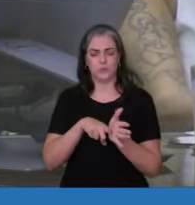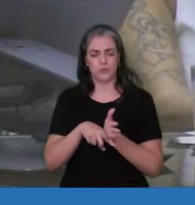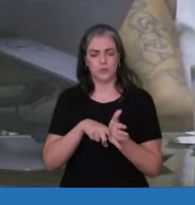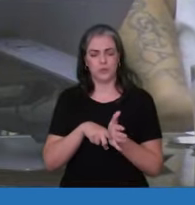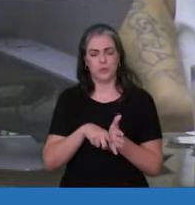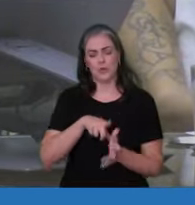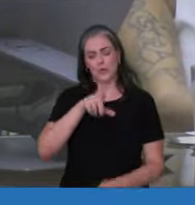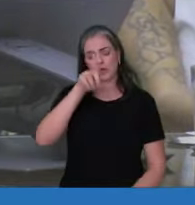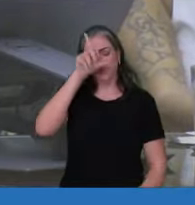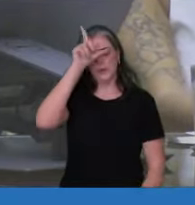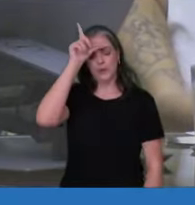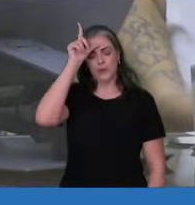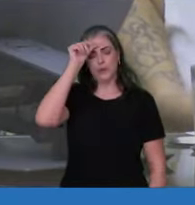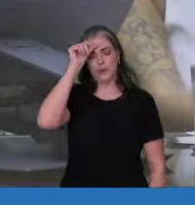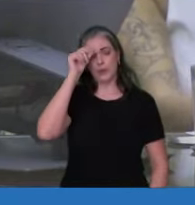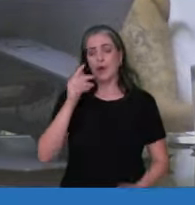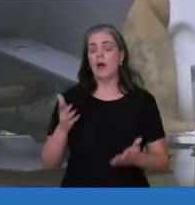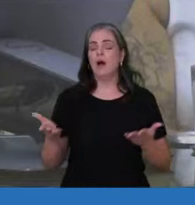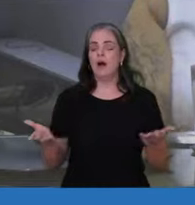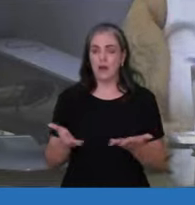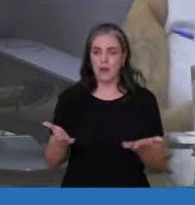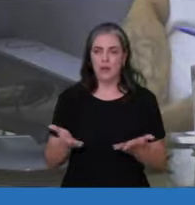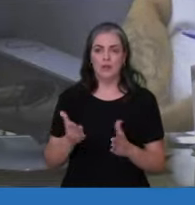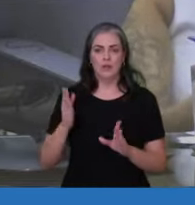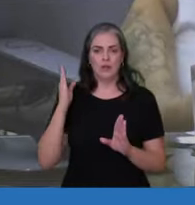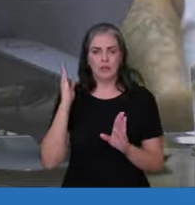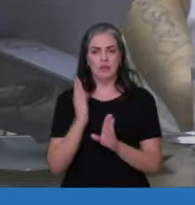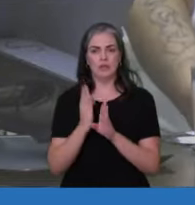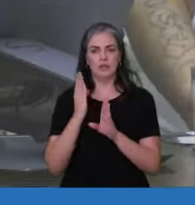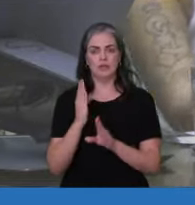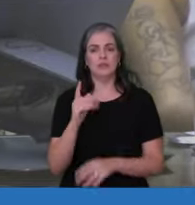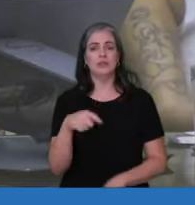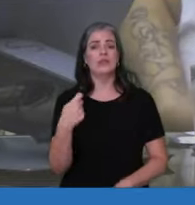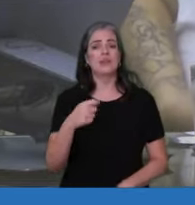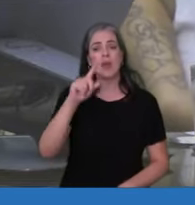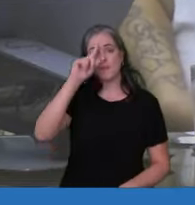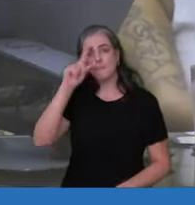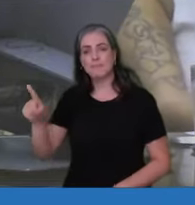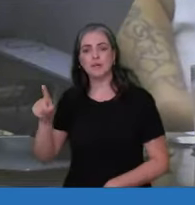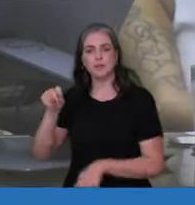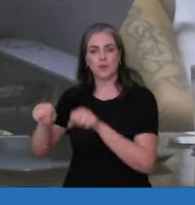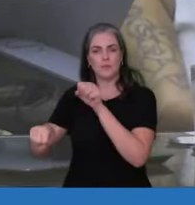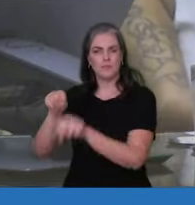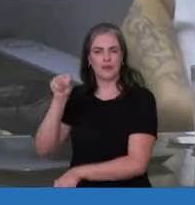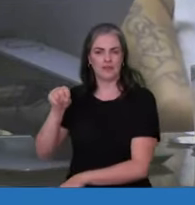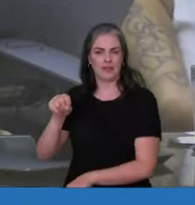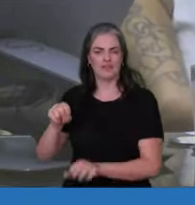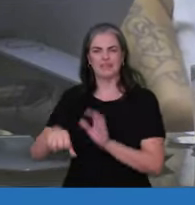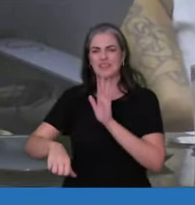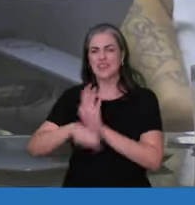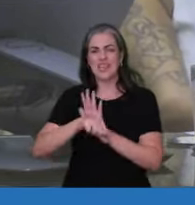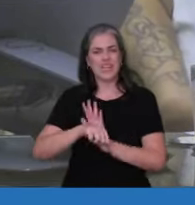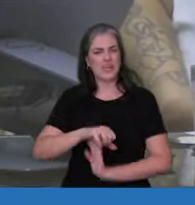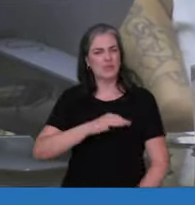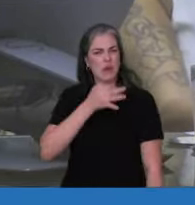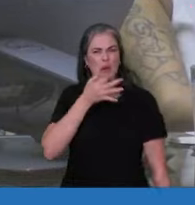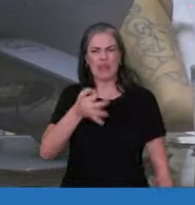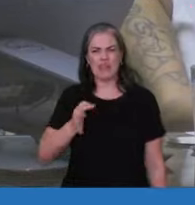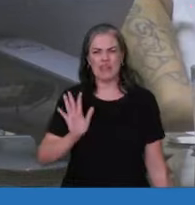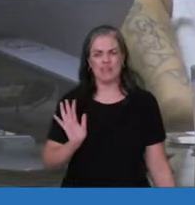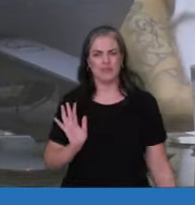chegamos aos mandantes de um crime bárbaro. Não podemos dizer se